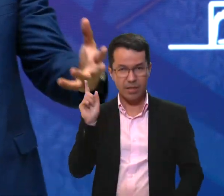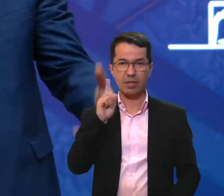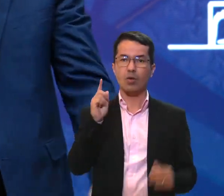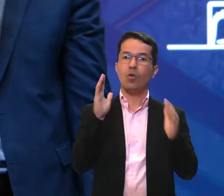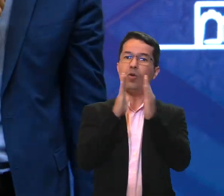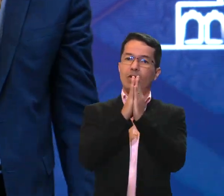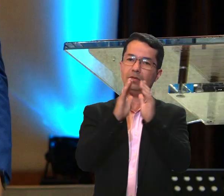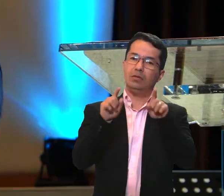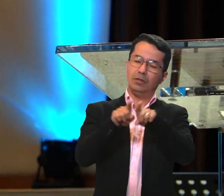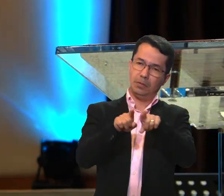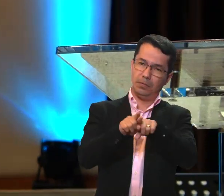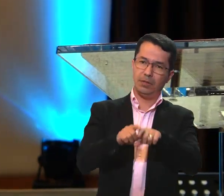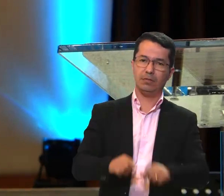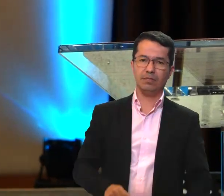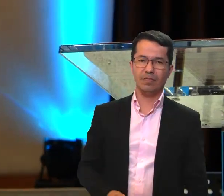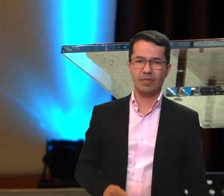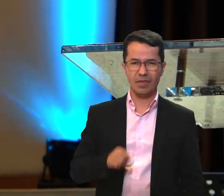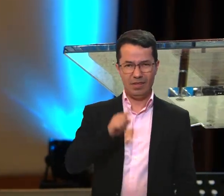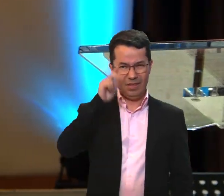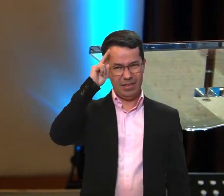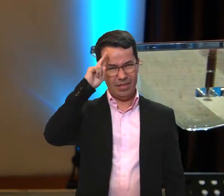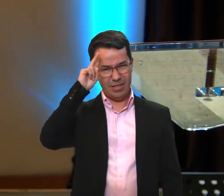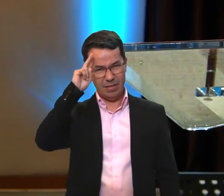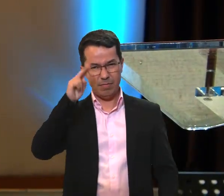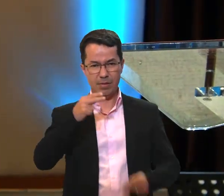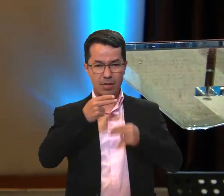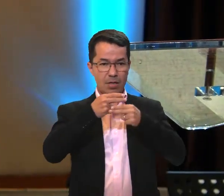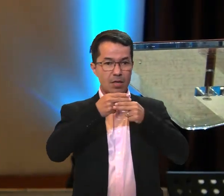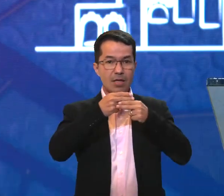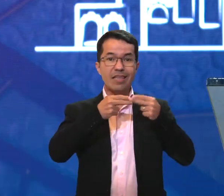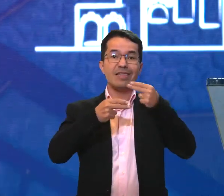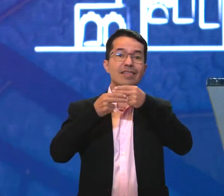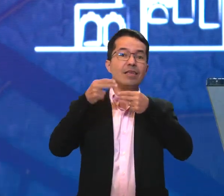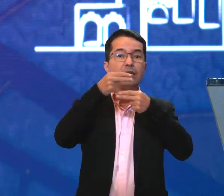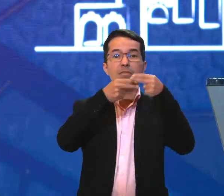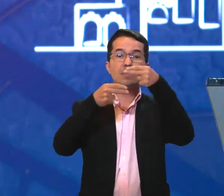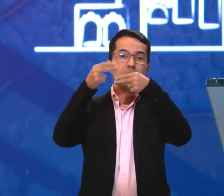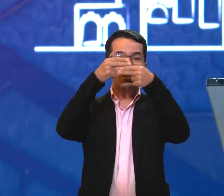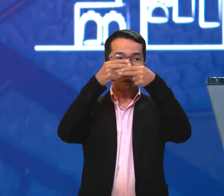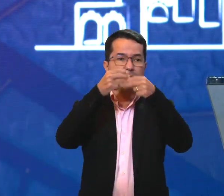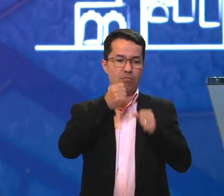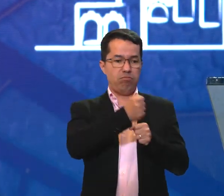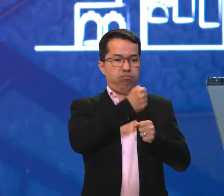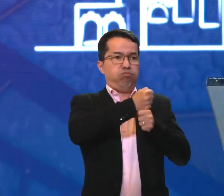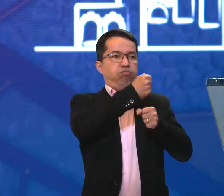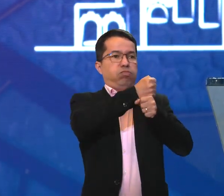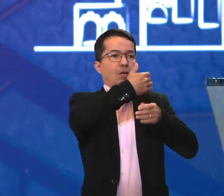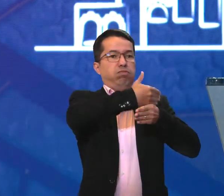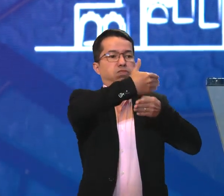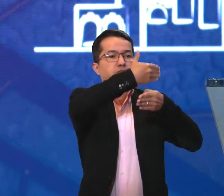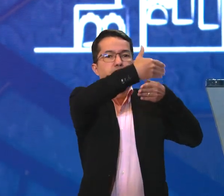Jerusalém, Neemias reconstrói os muros, ele ora e leva o povo a orar.